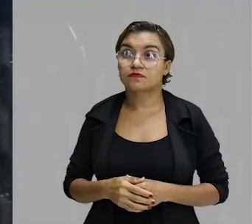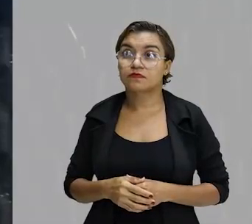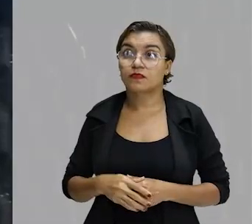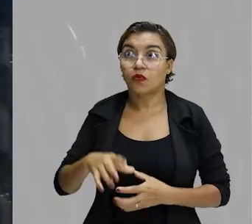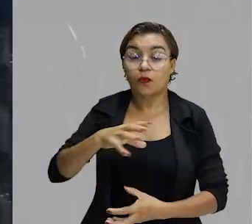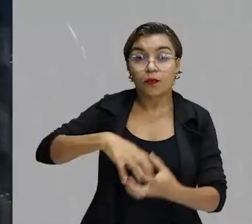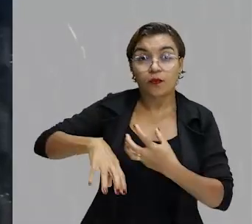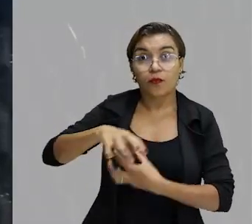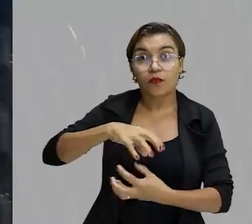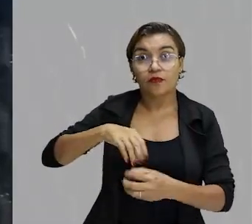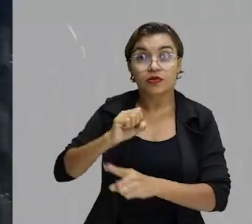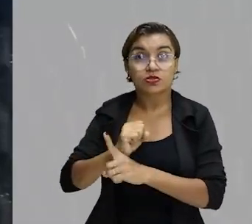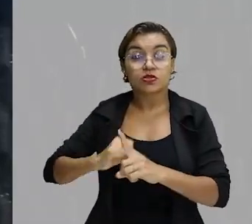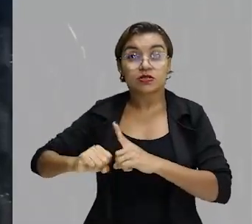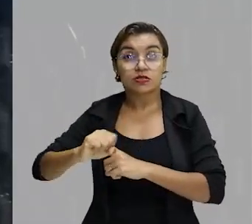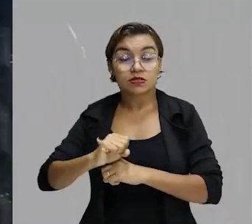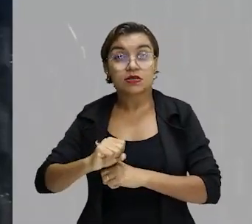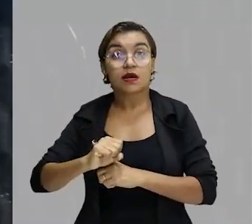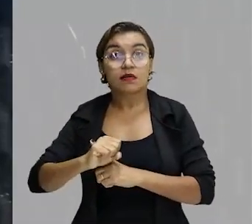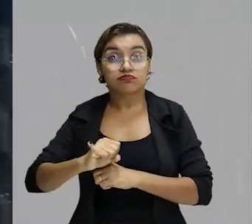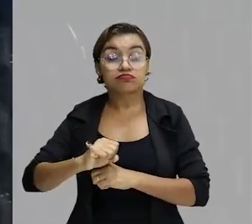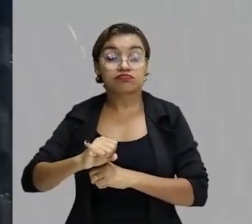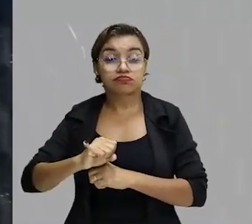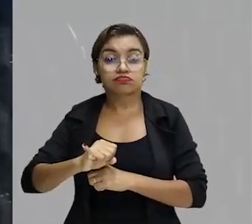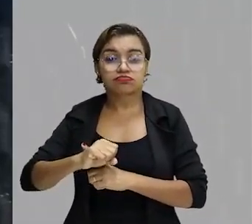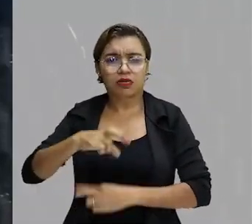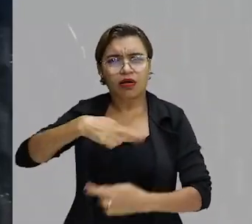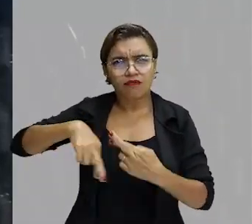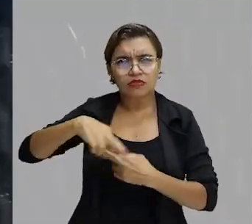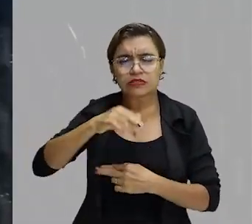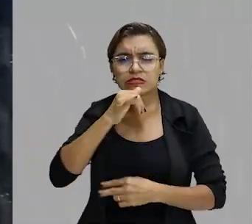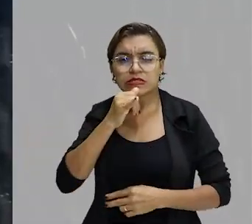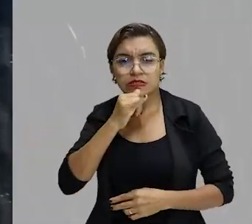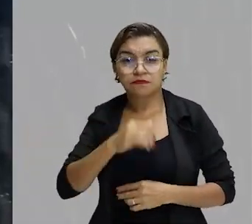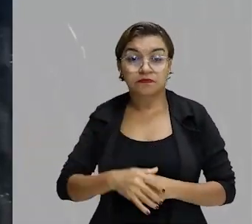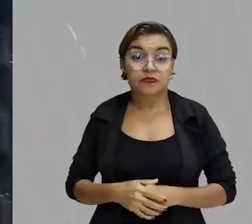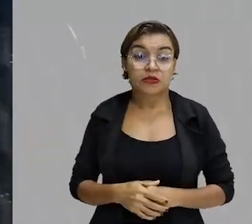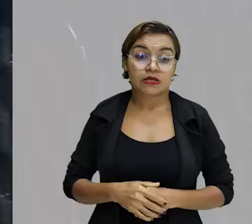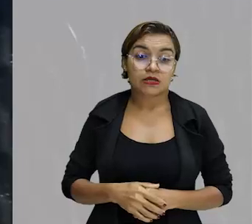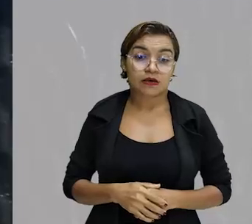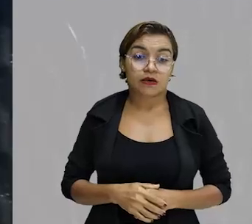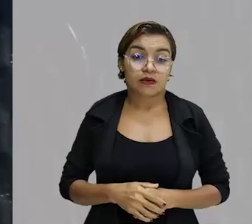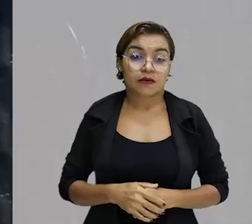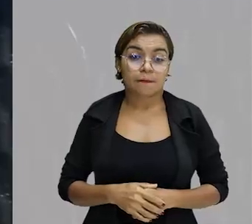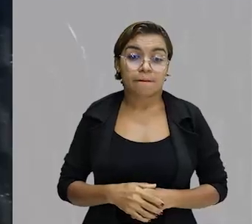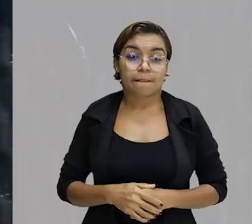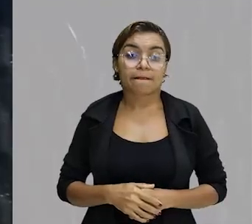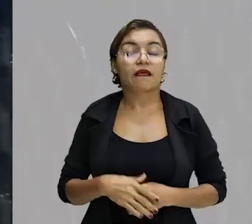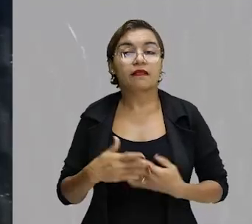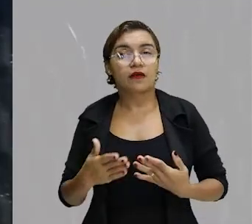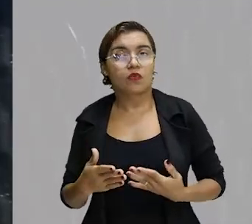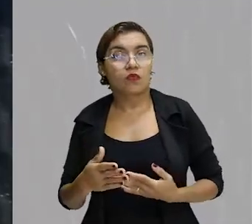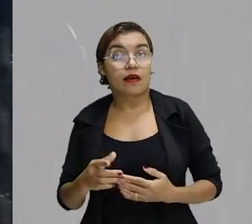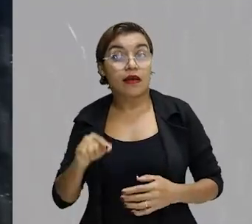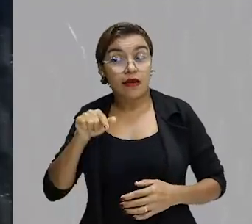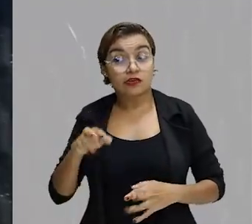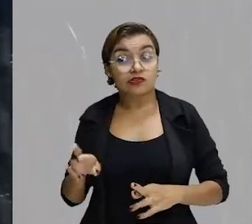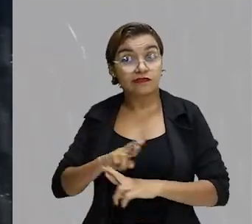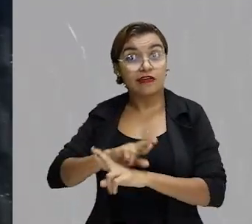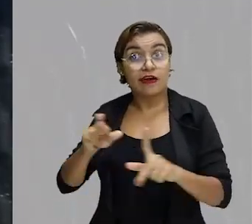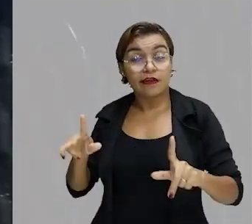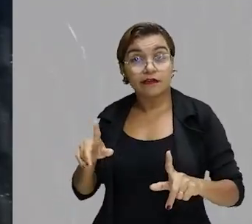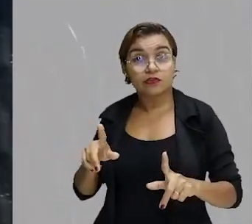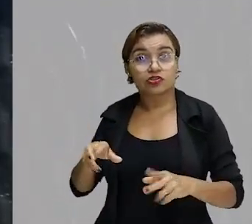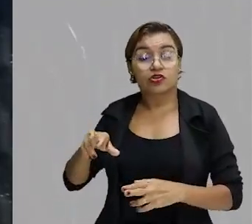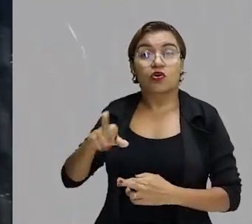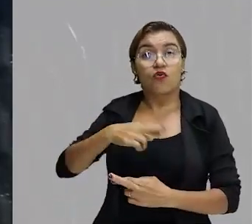movimento social que tinha cunho revolucionário. Movimento social reformista. Diferente do movimento revolucionário, o reformista